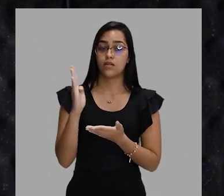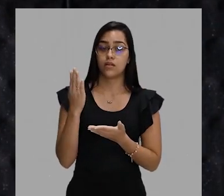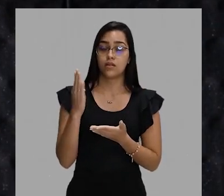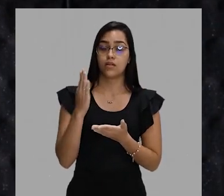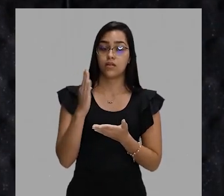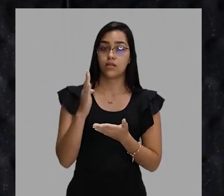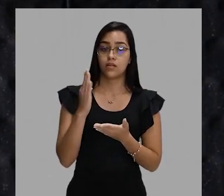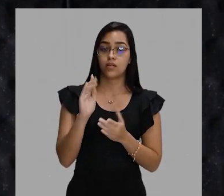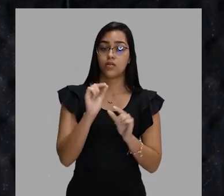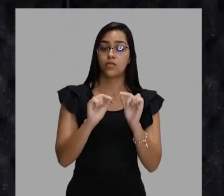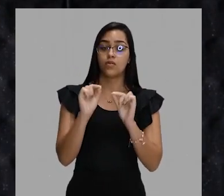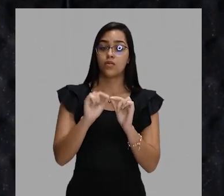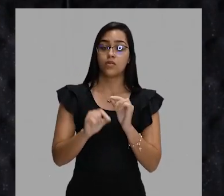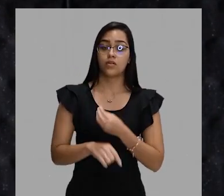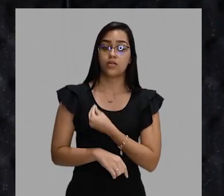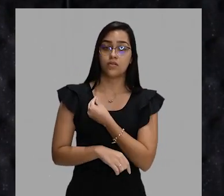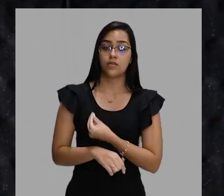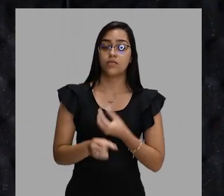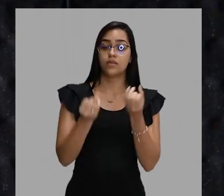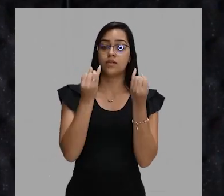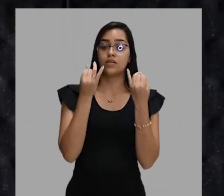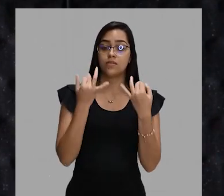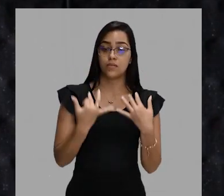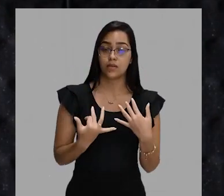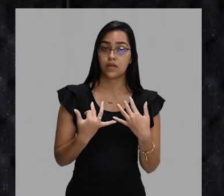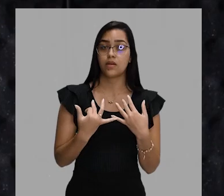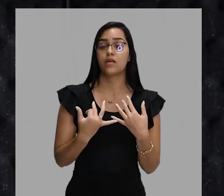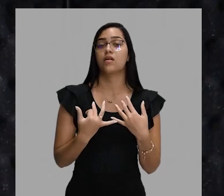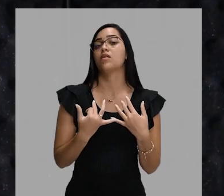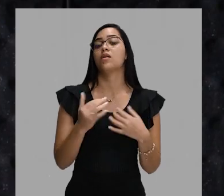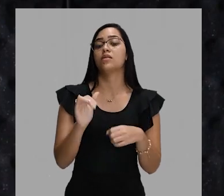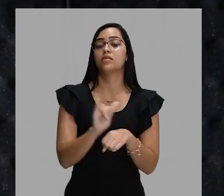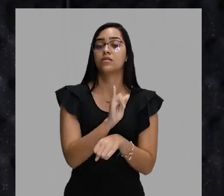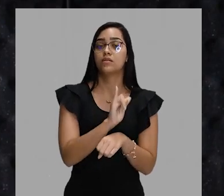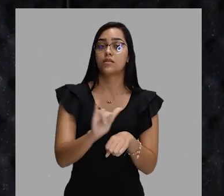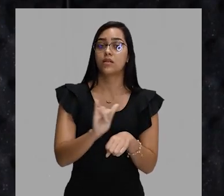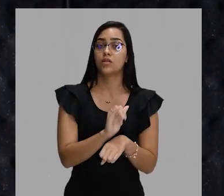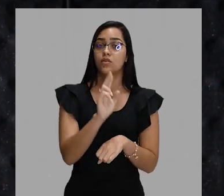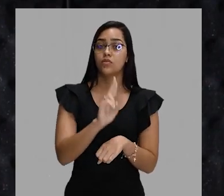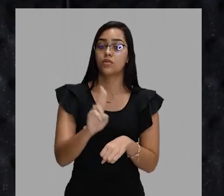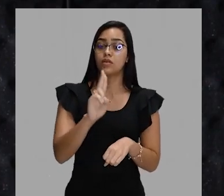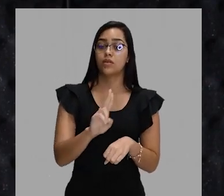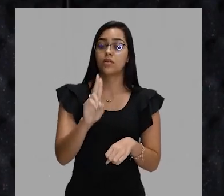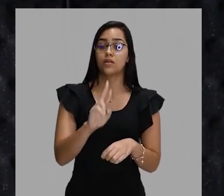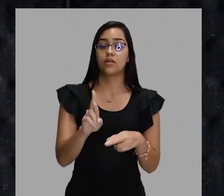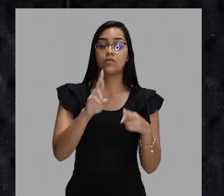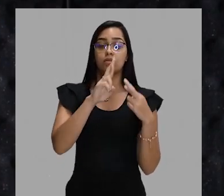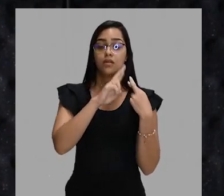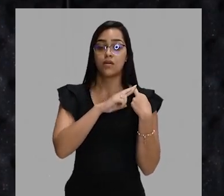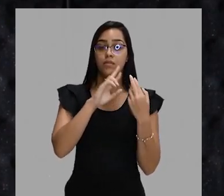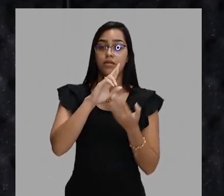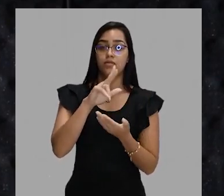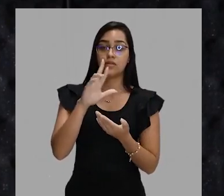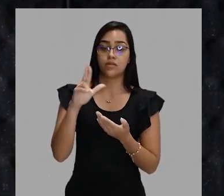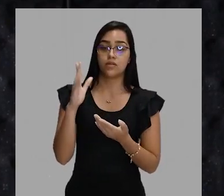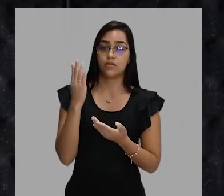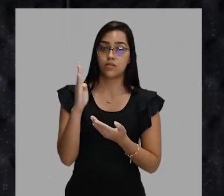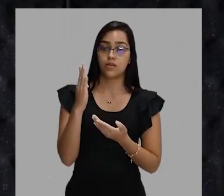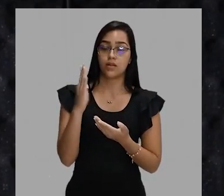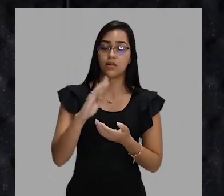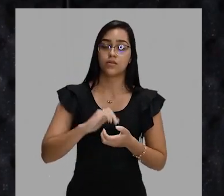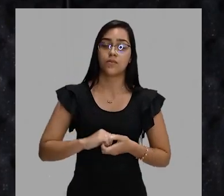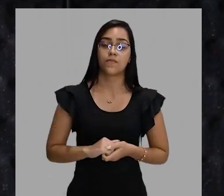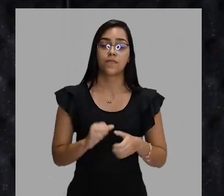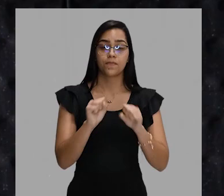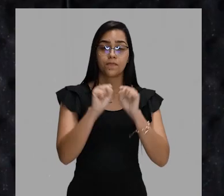classificar os seres vivos e explicar os mecanismos responsáveis pela diversidade biológica. Se essa sistemática,